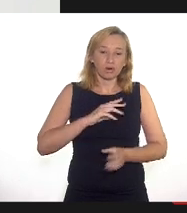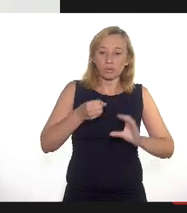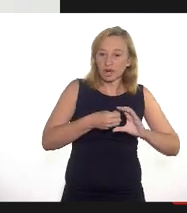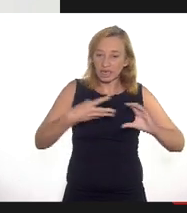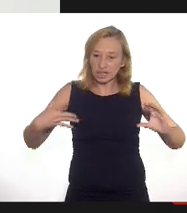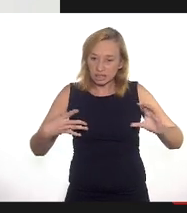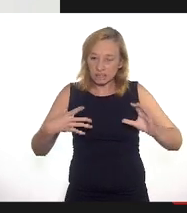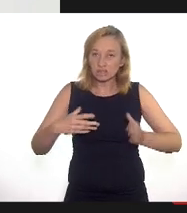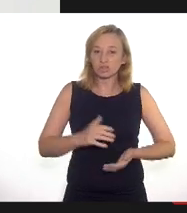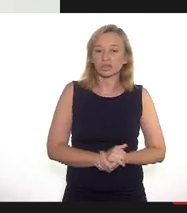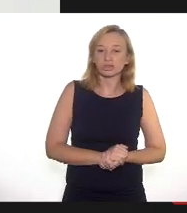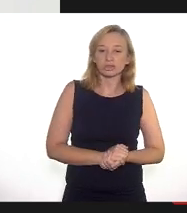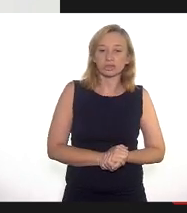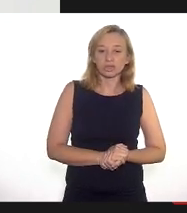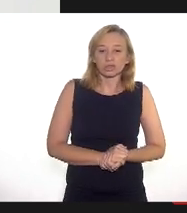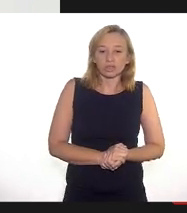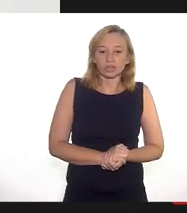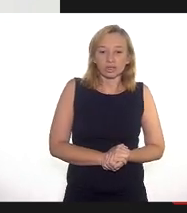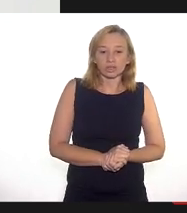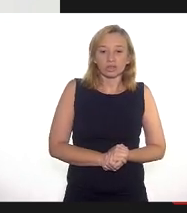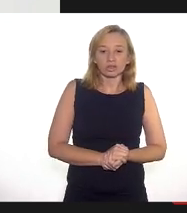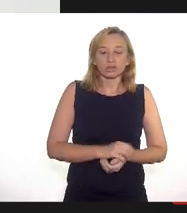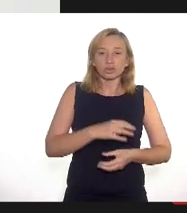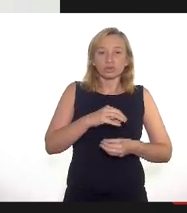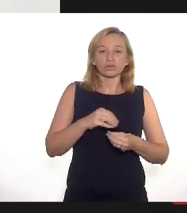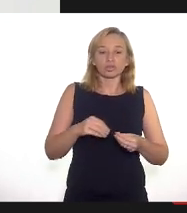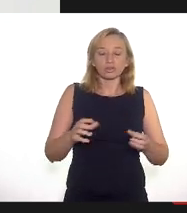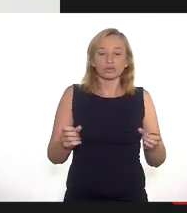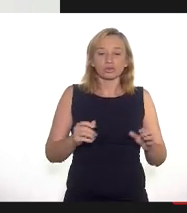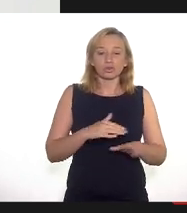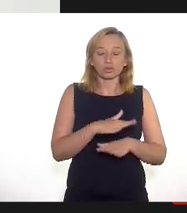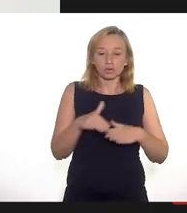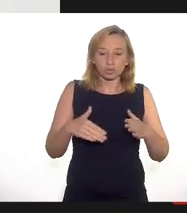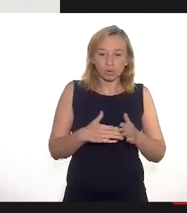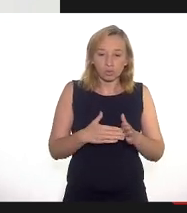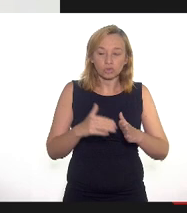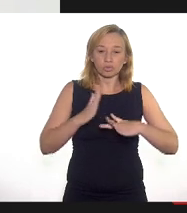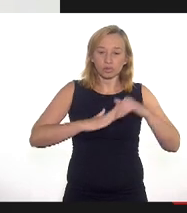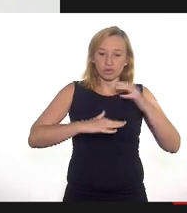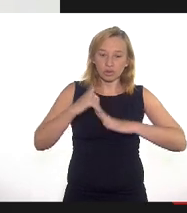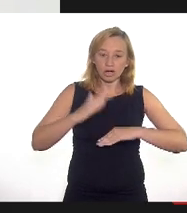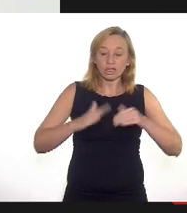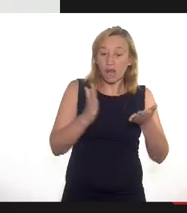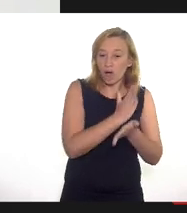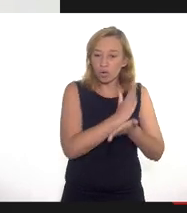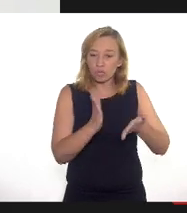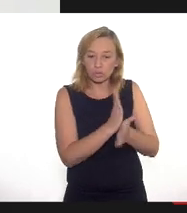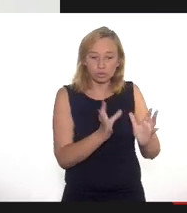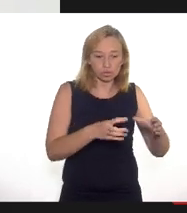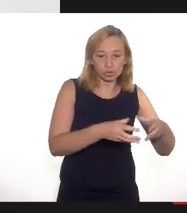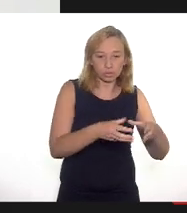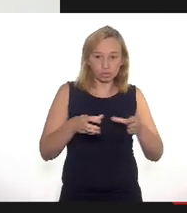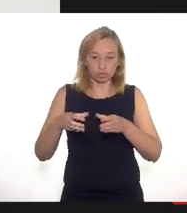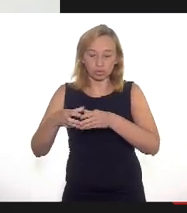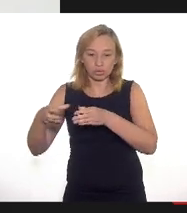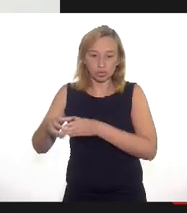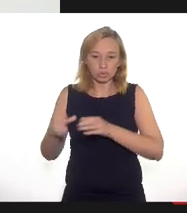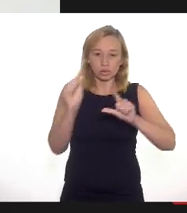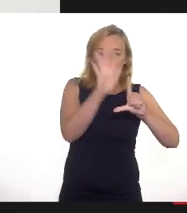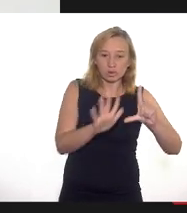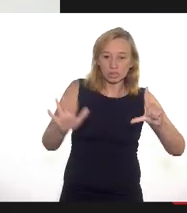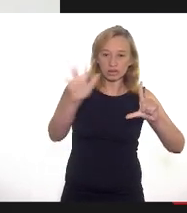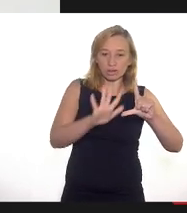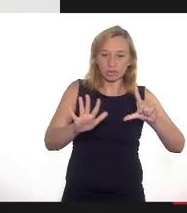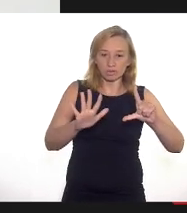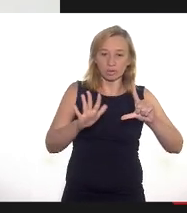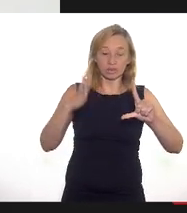e maturidade dos envolvidos. Algumas unidades conseguiram instalar plataformas mais